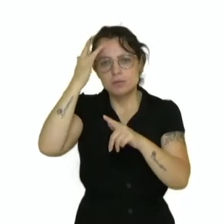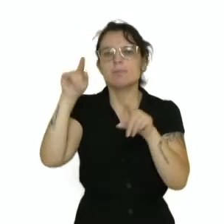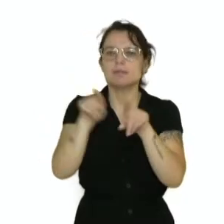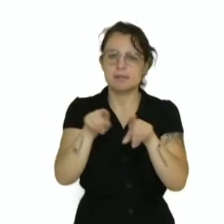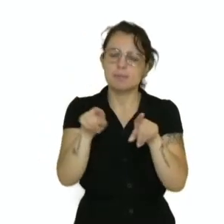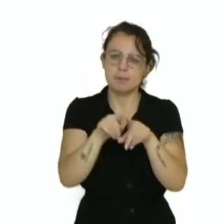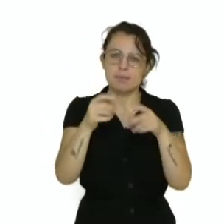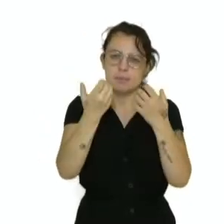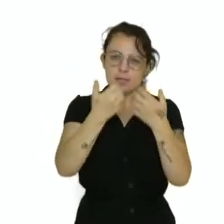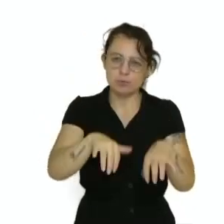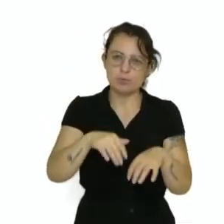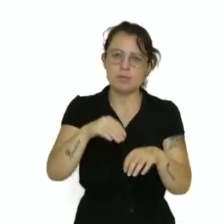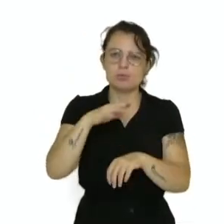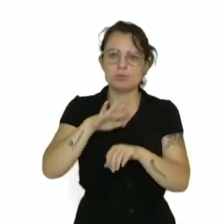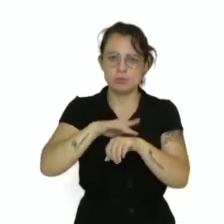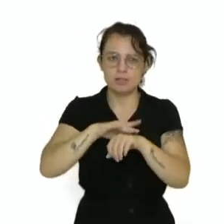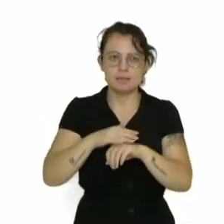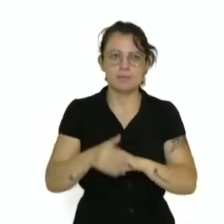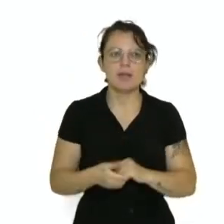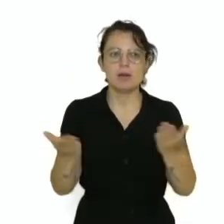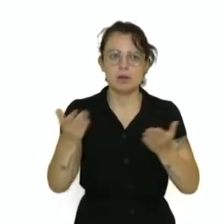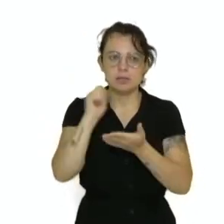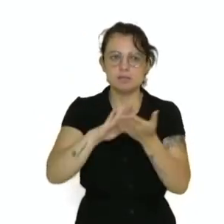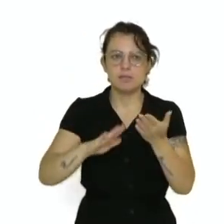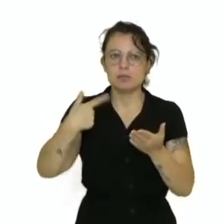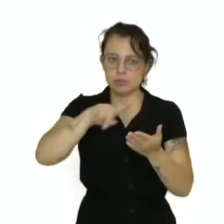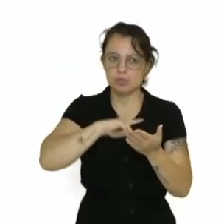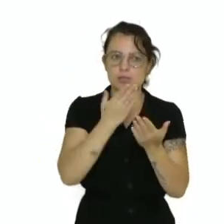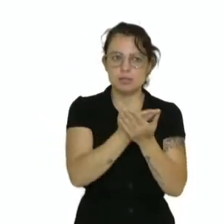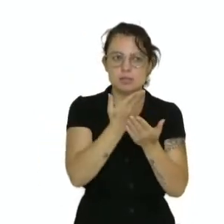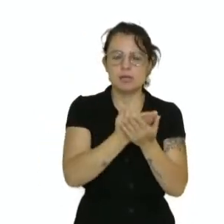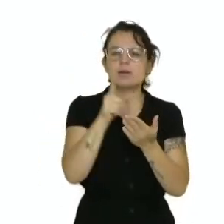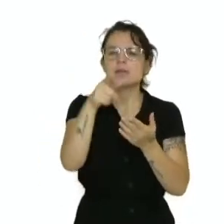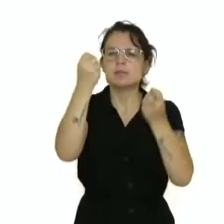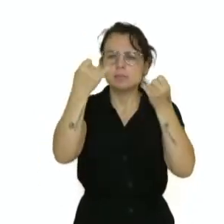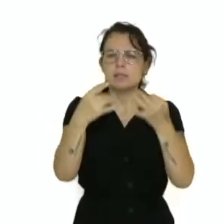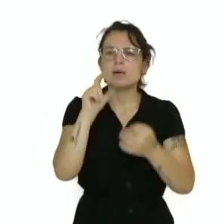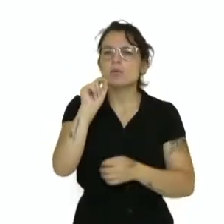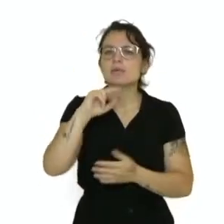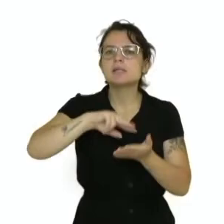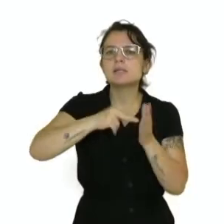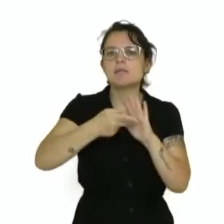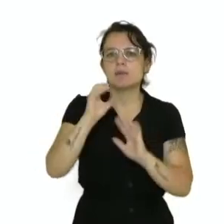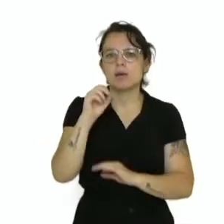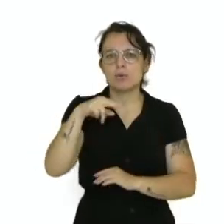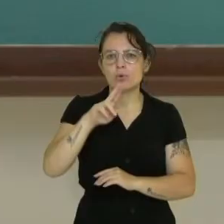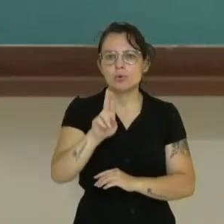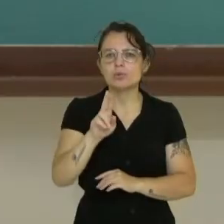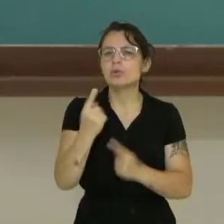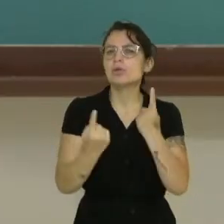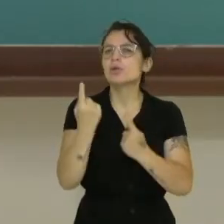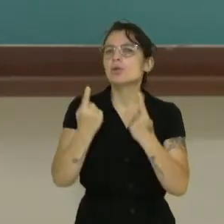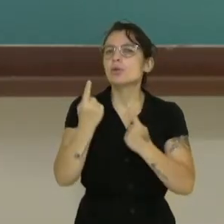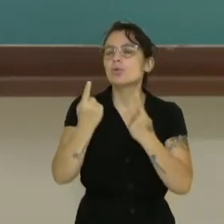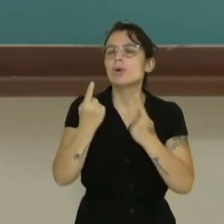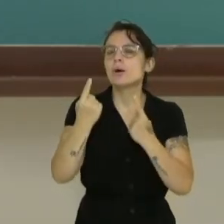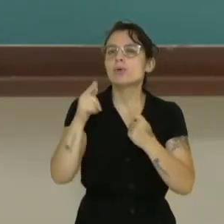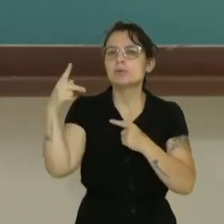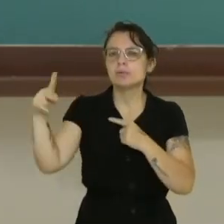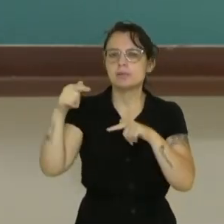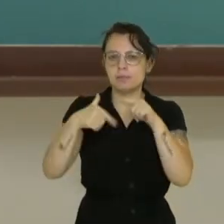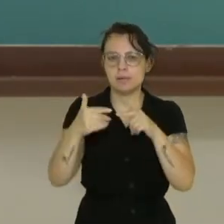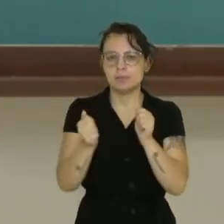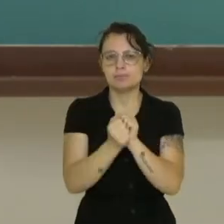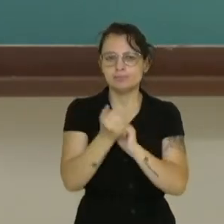mais uma atividade. Analisando o que estudamos até aqui, explique o que é a ONU e qual é a sua função. Agora é com